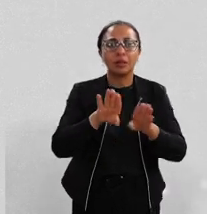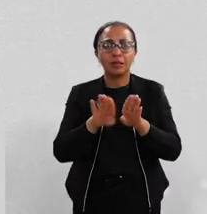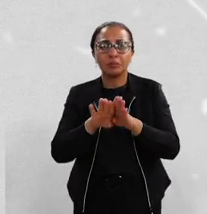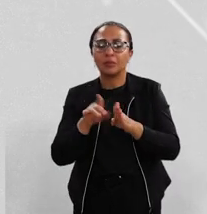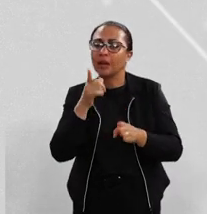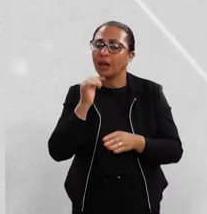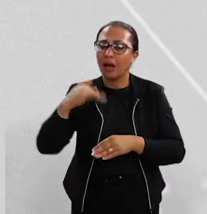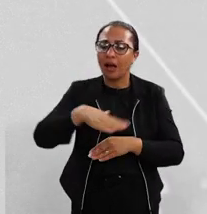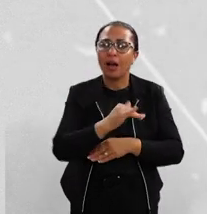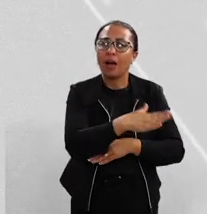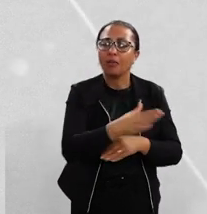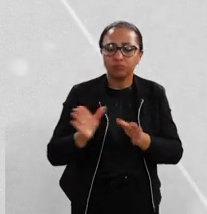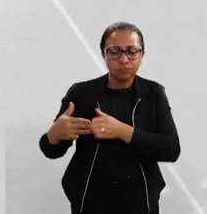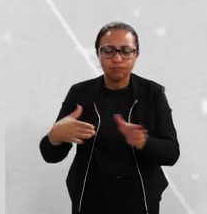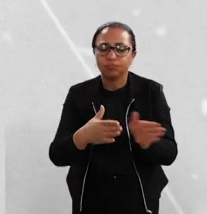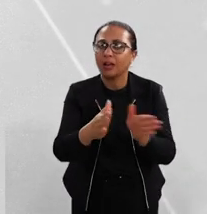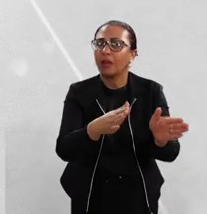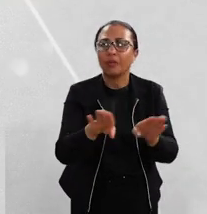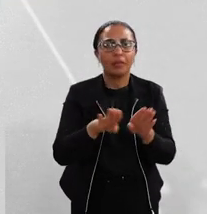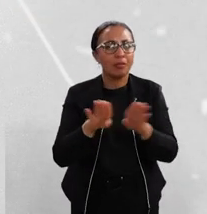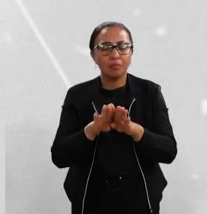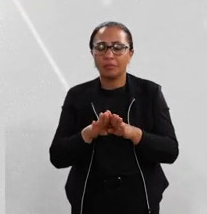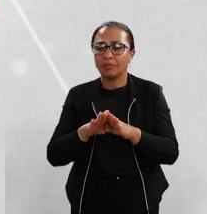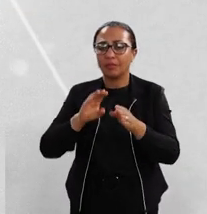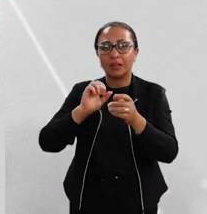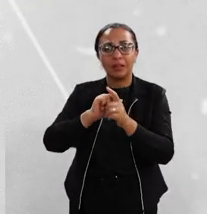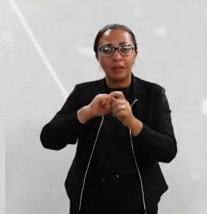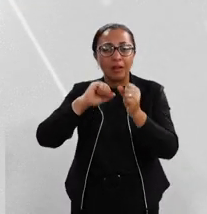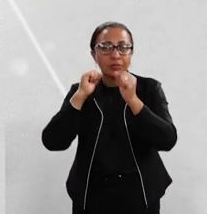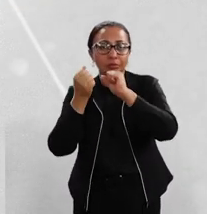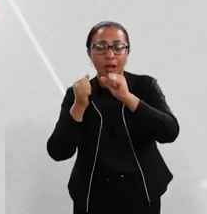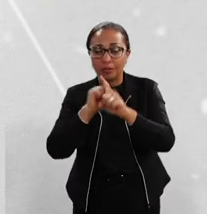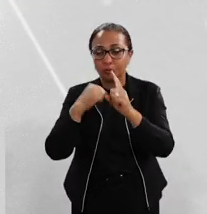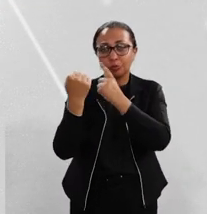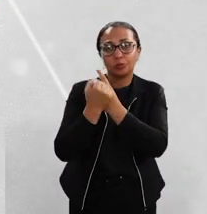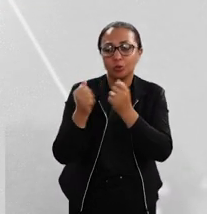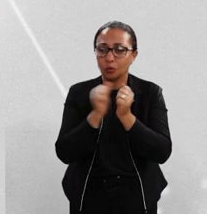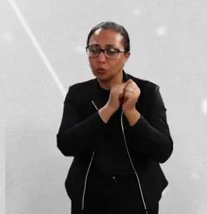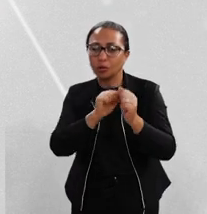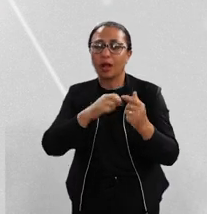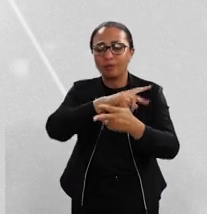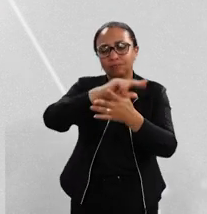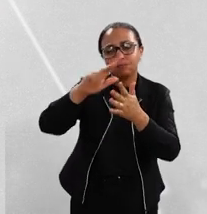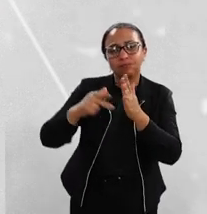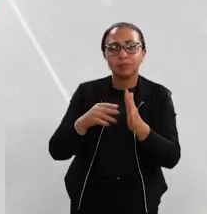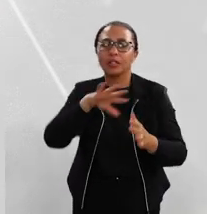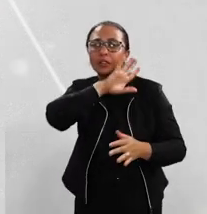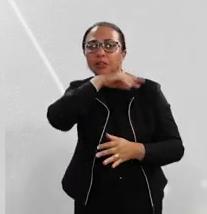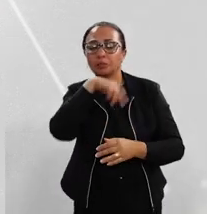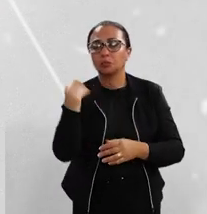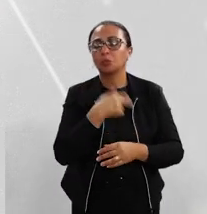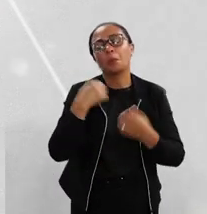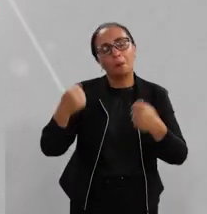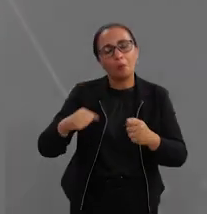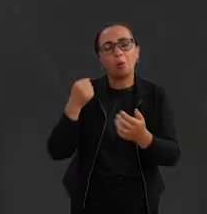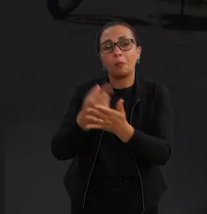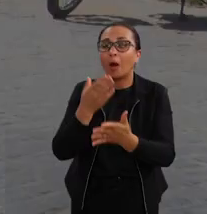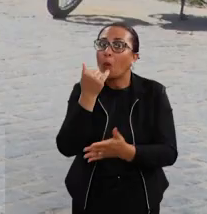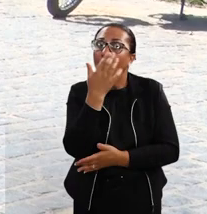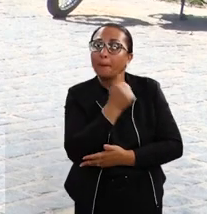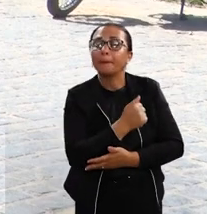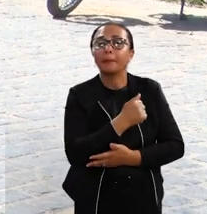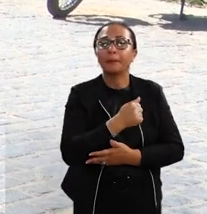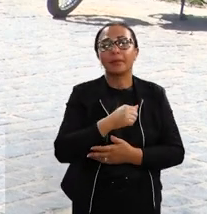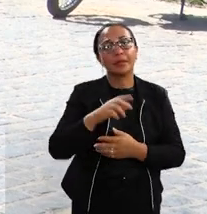do rio, ambientes mais diversos e associados a vários animais, inclusive que nós podemos até consumir.